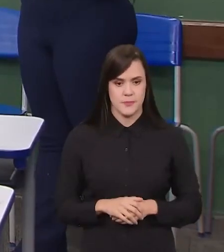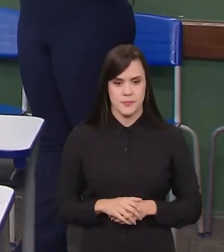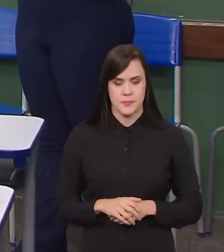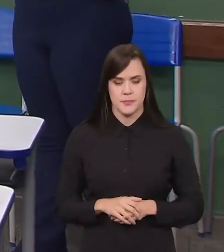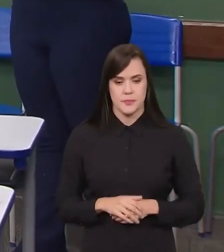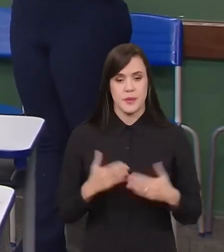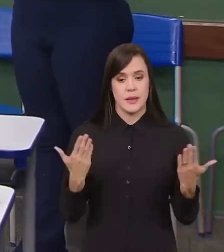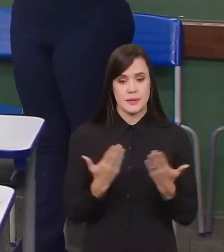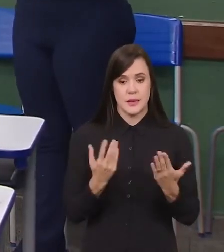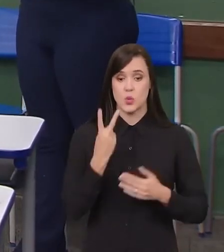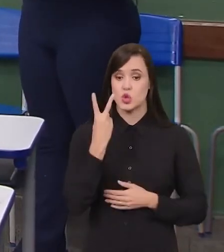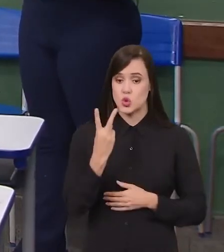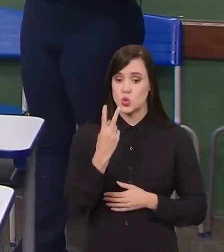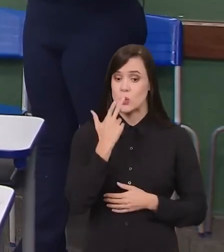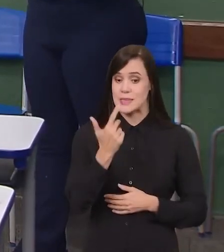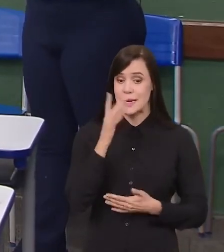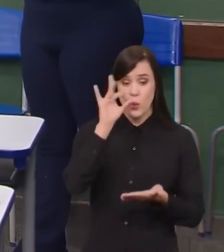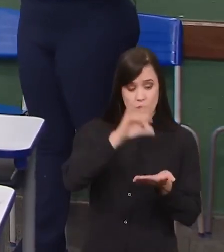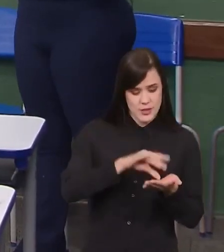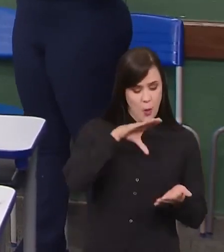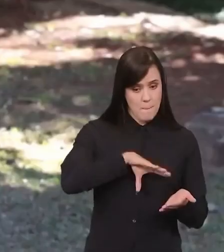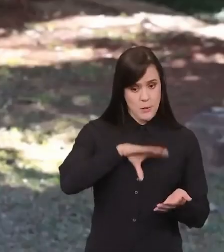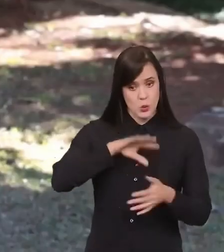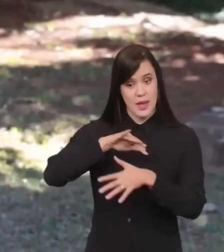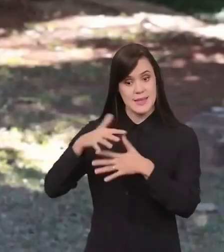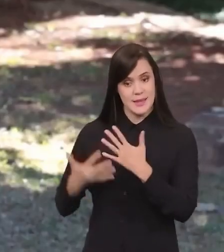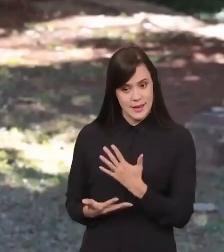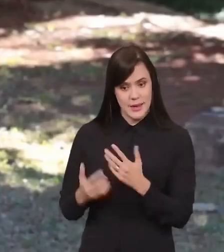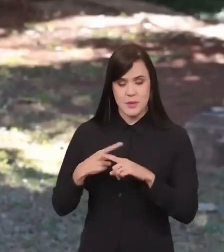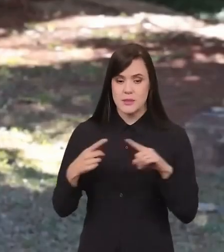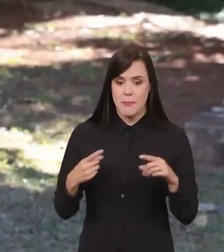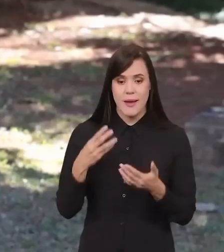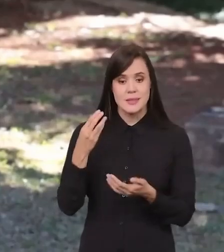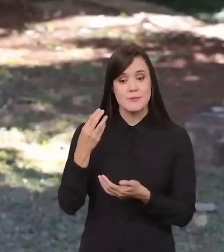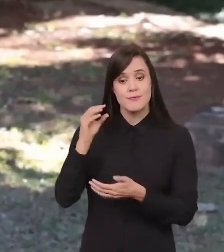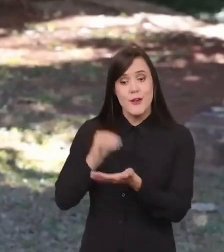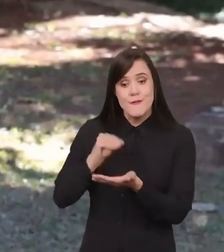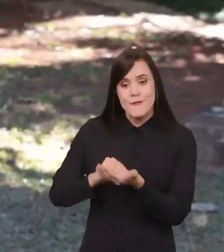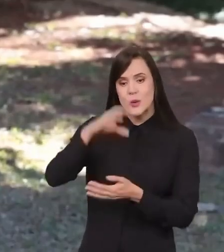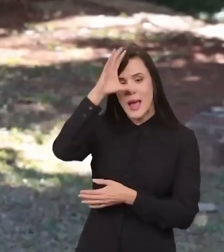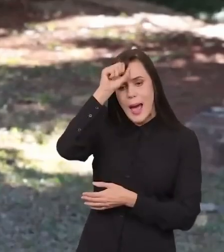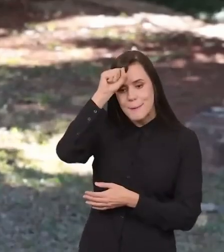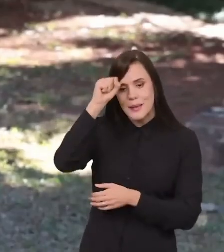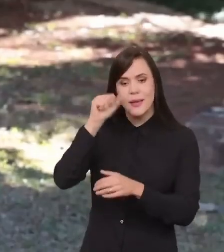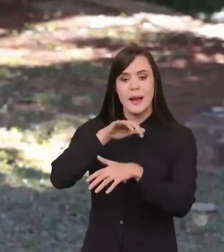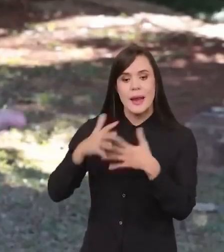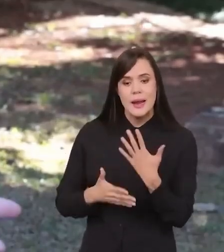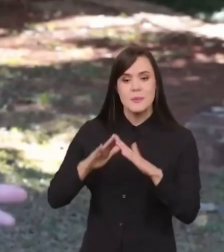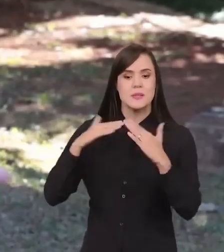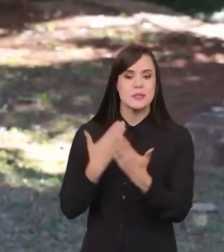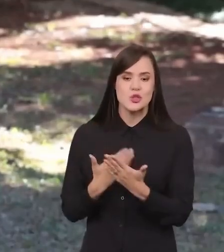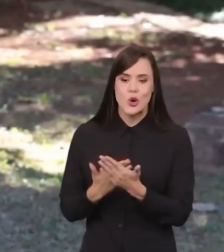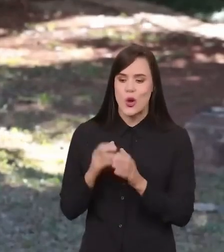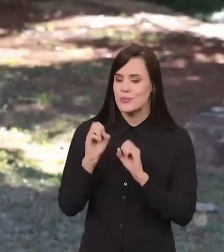tem hoje 2 línguas oficiais no Brasil, que é o português e a Libras, mas a gente não é alfabetizado em Libras, né? A gente não aprende a Libras na escola, por exemplo, e a gente não